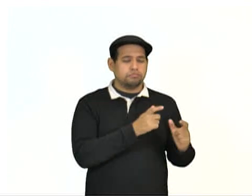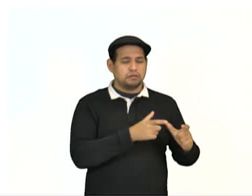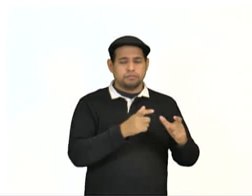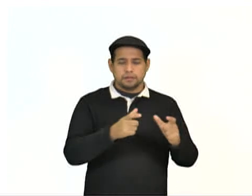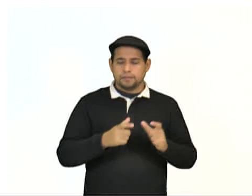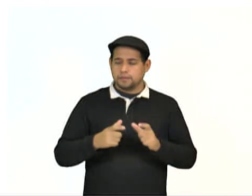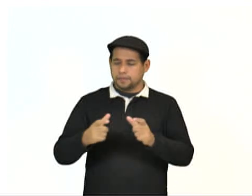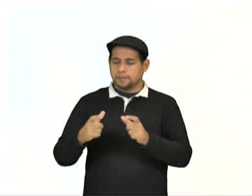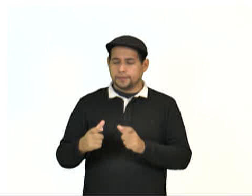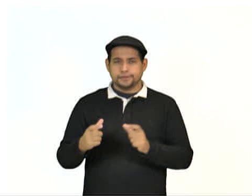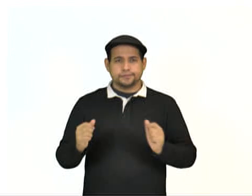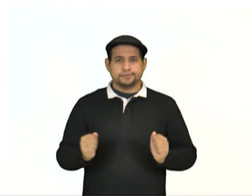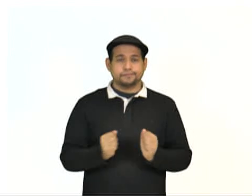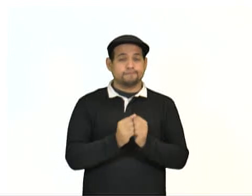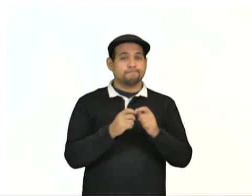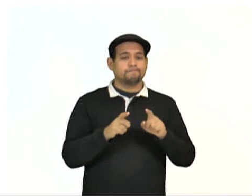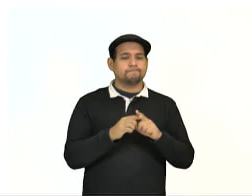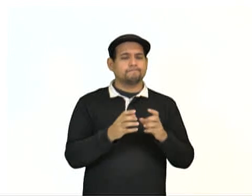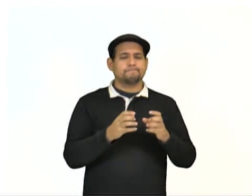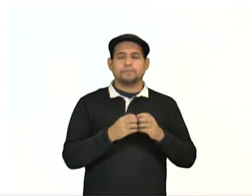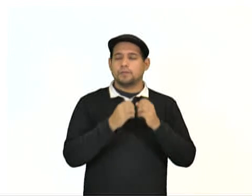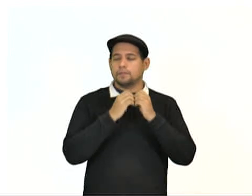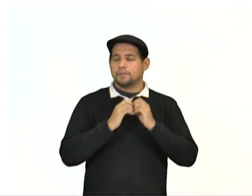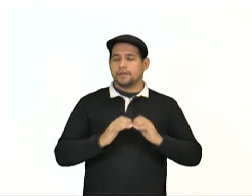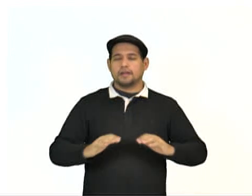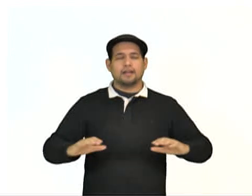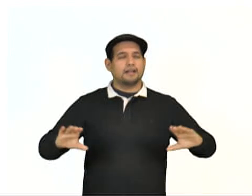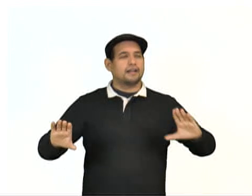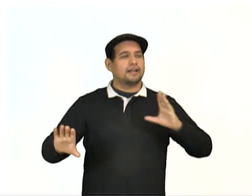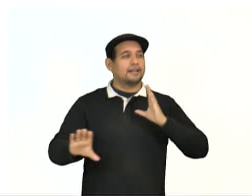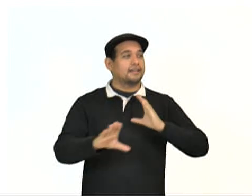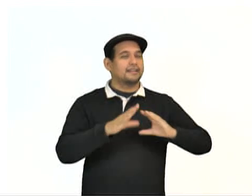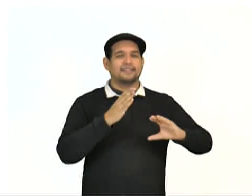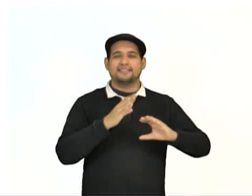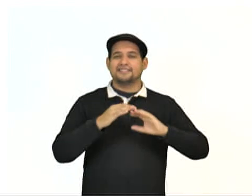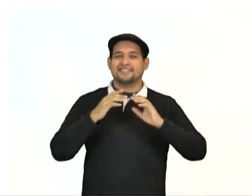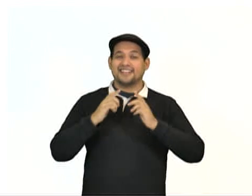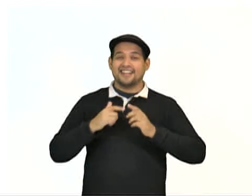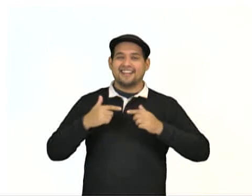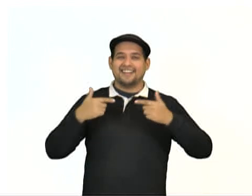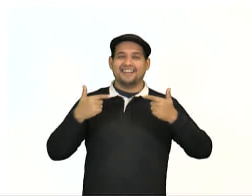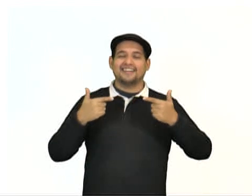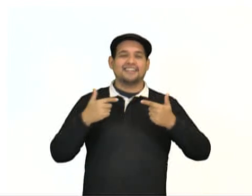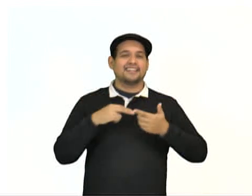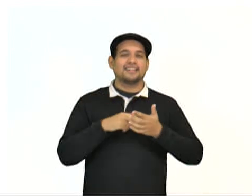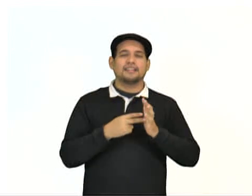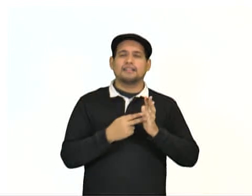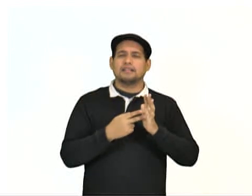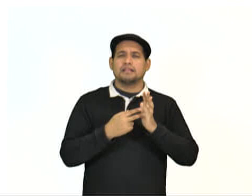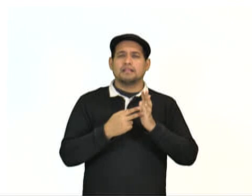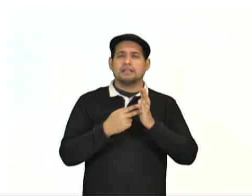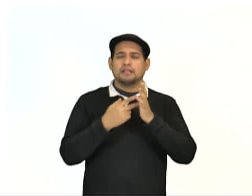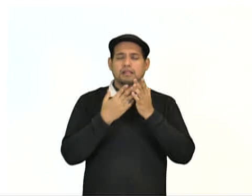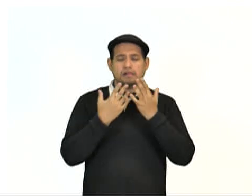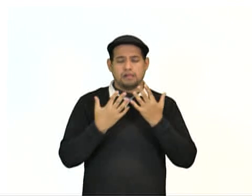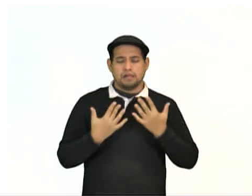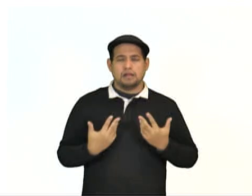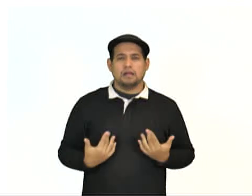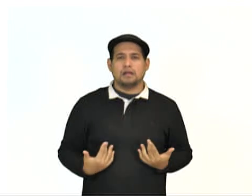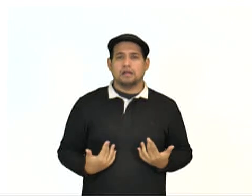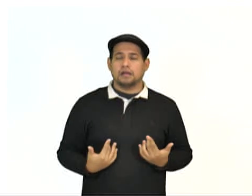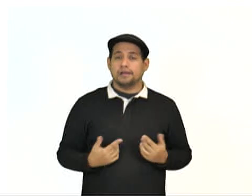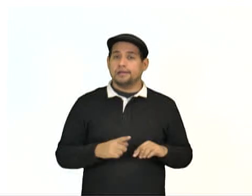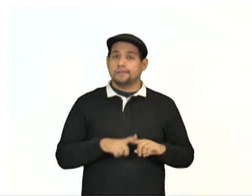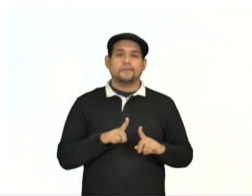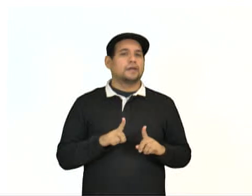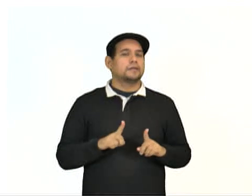em seu louvor hei de espalhar meu canto, e rir meu riso e derramar meu pranto, ao